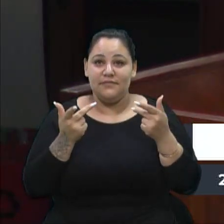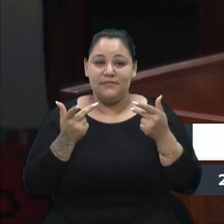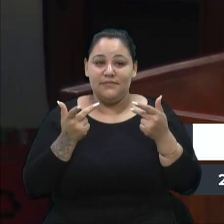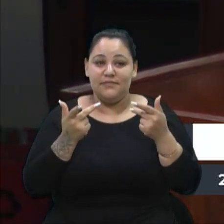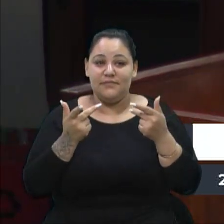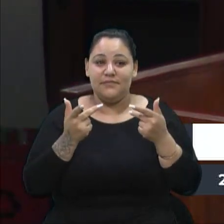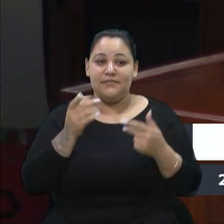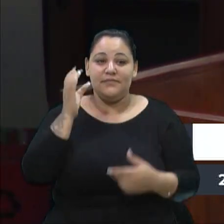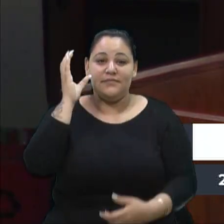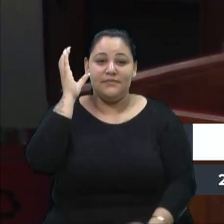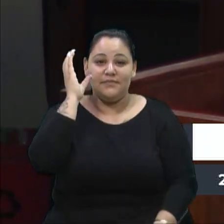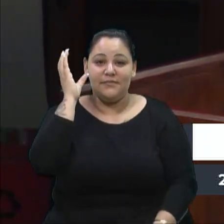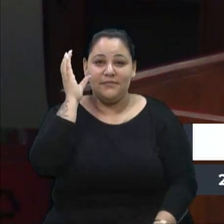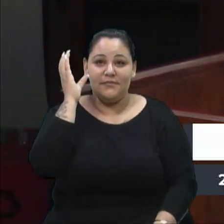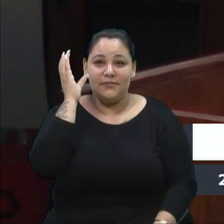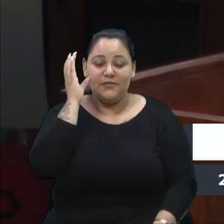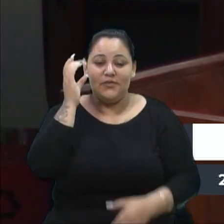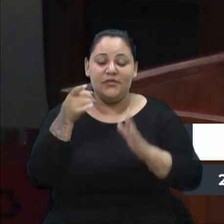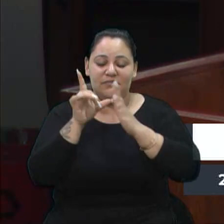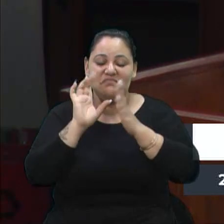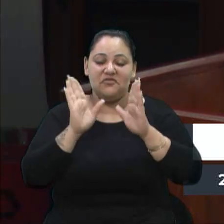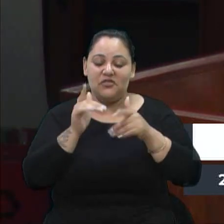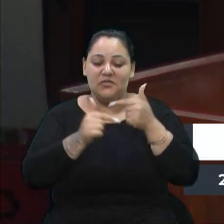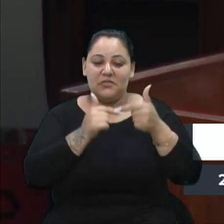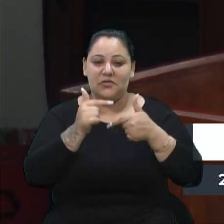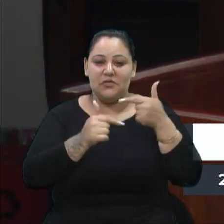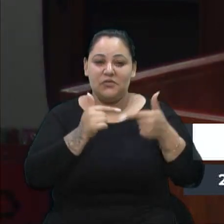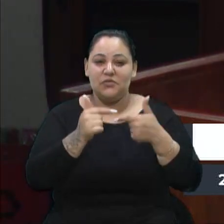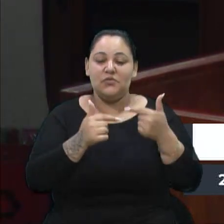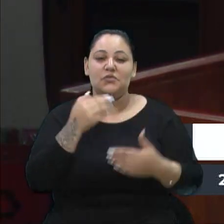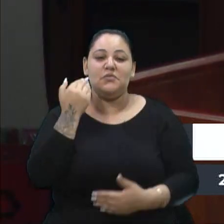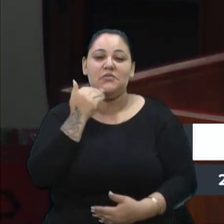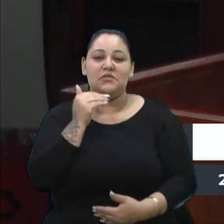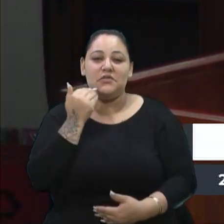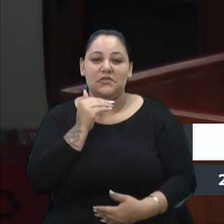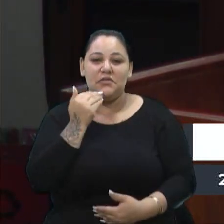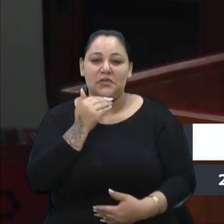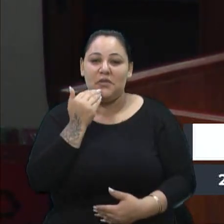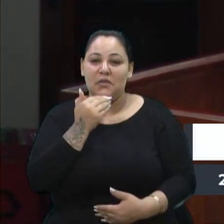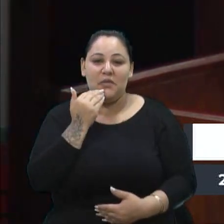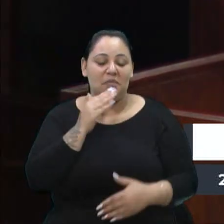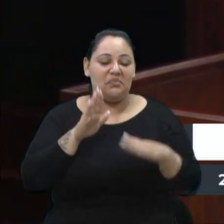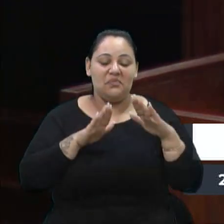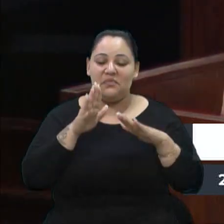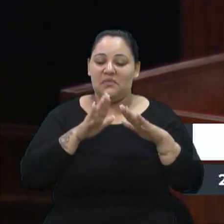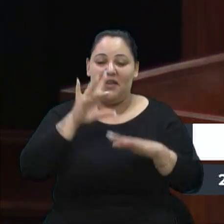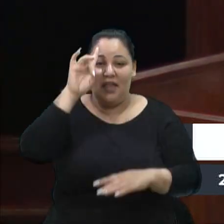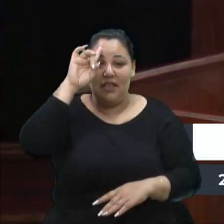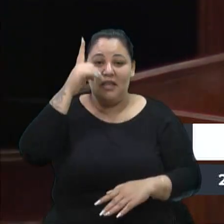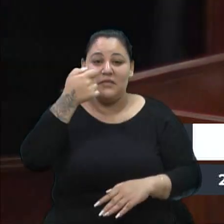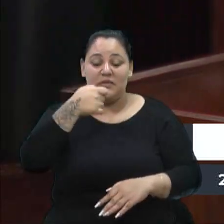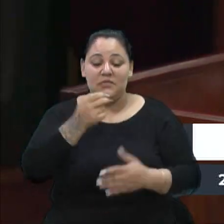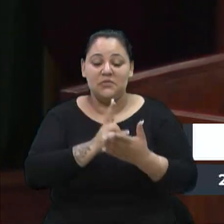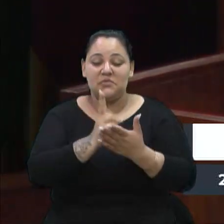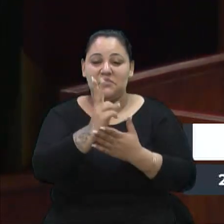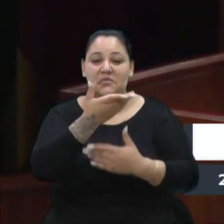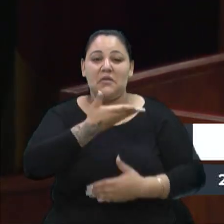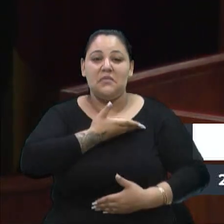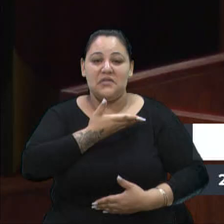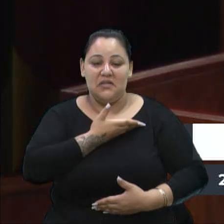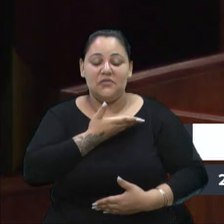de partido, Marisol, independentemente de ideias, a gente tem que manter a amizade. Eu